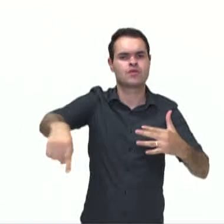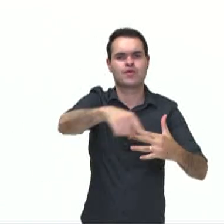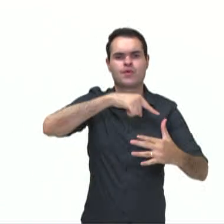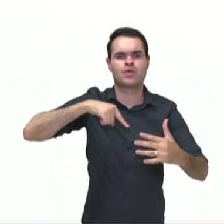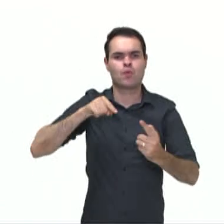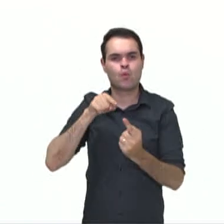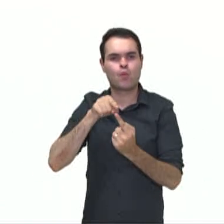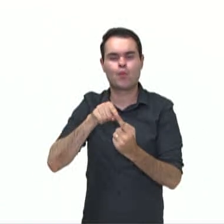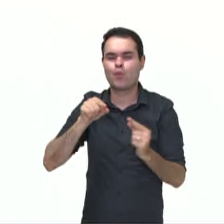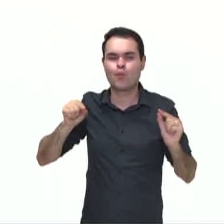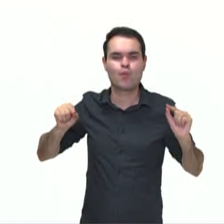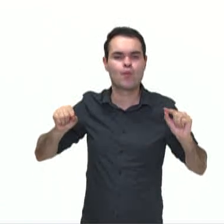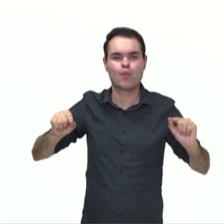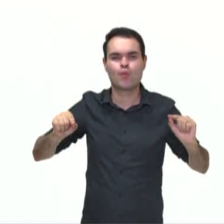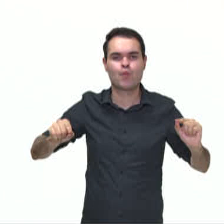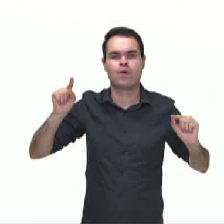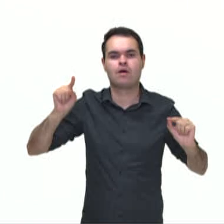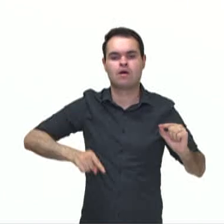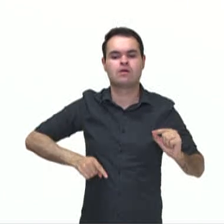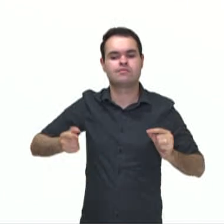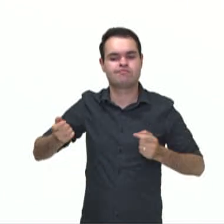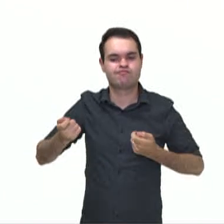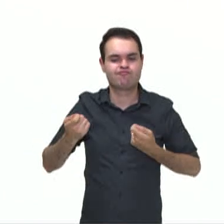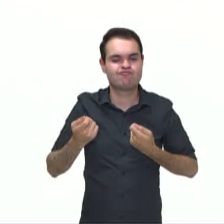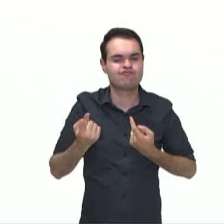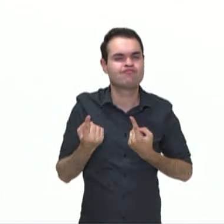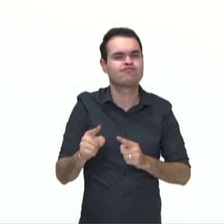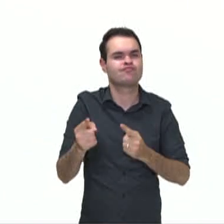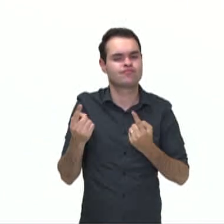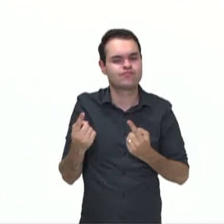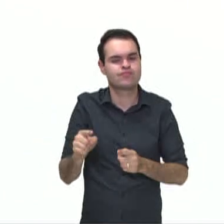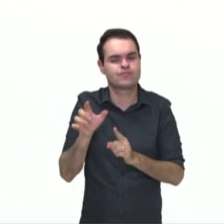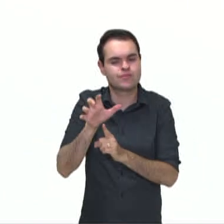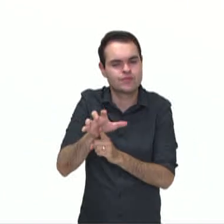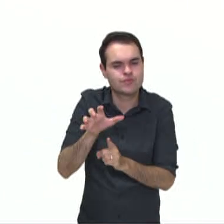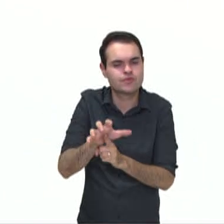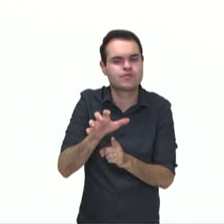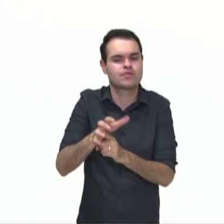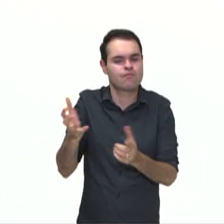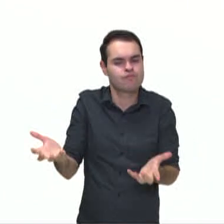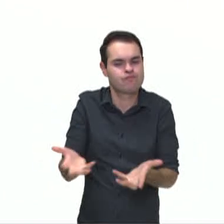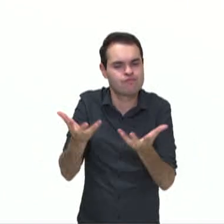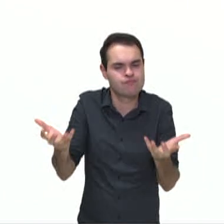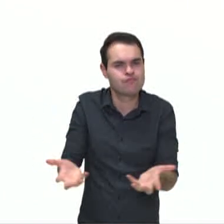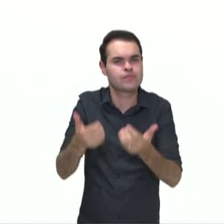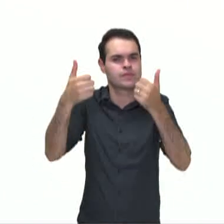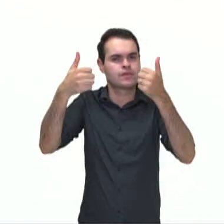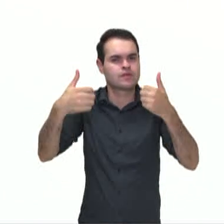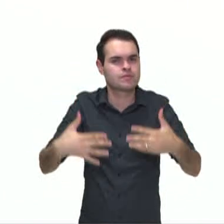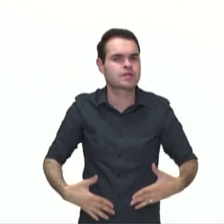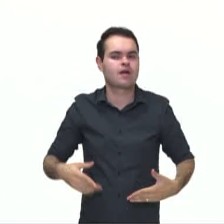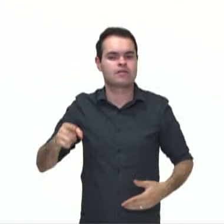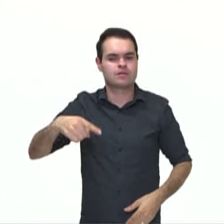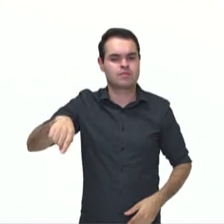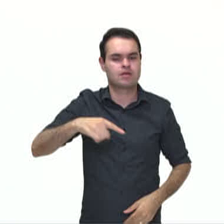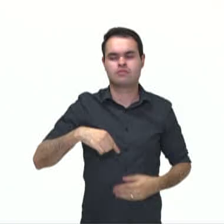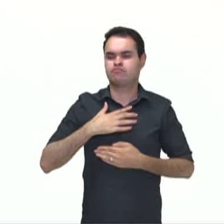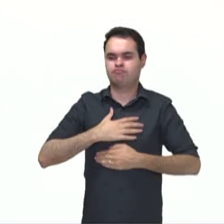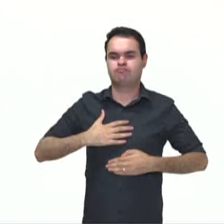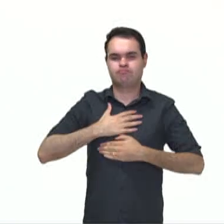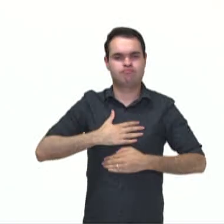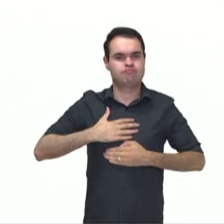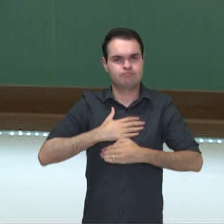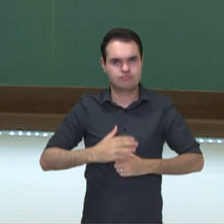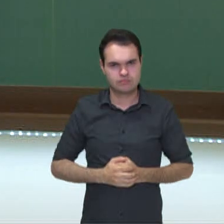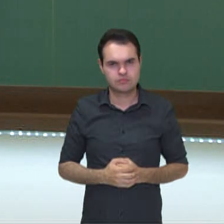um objetivo: convencer, persuadir, entreter, explicar. Então, o bom orador é aquele